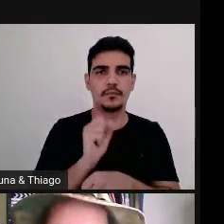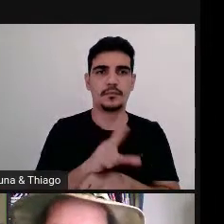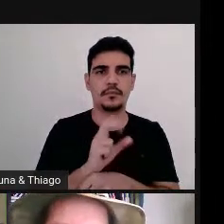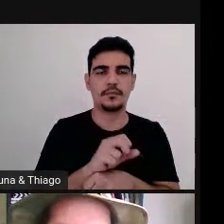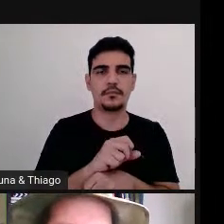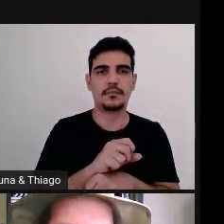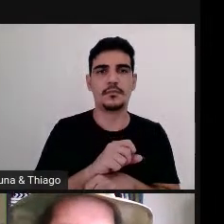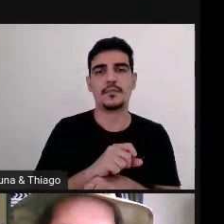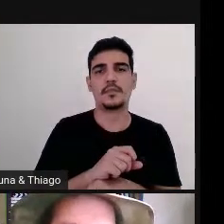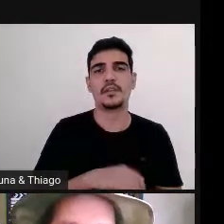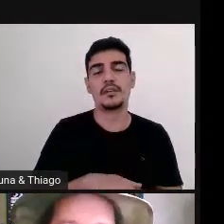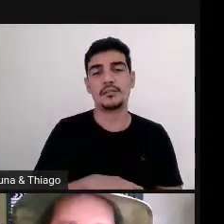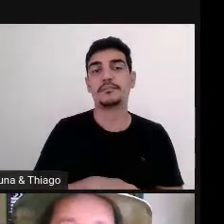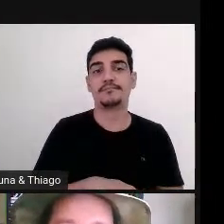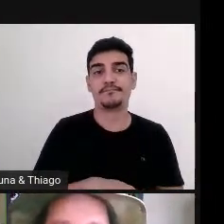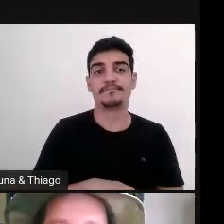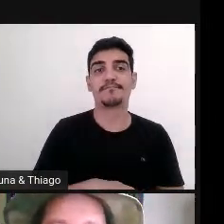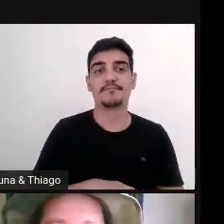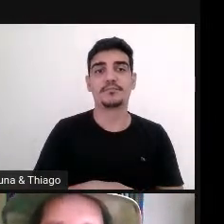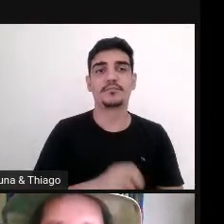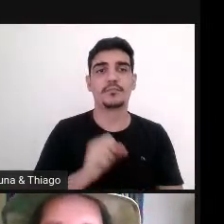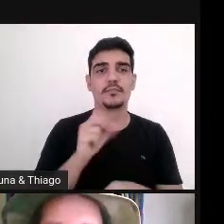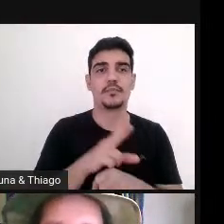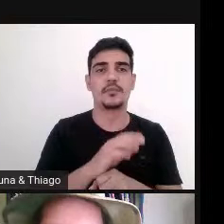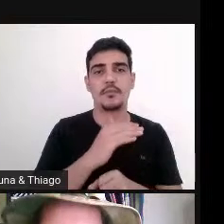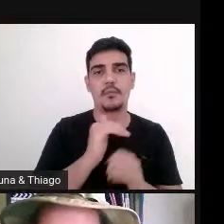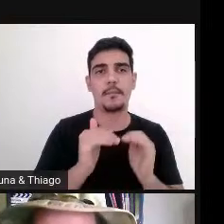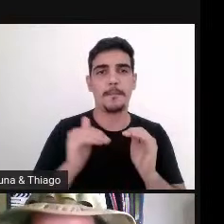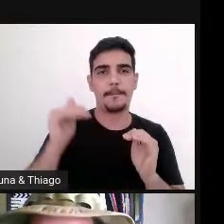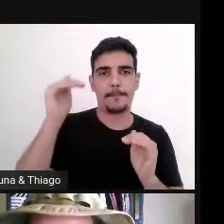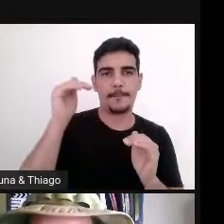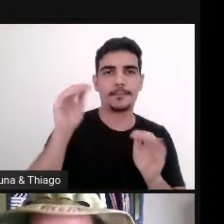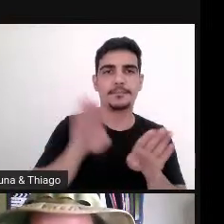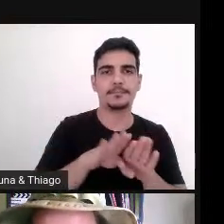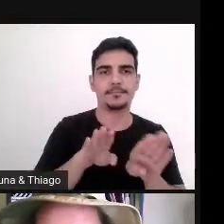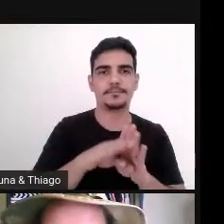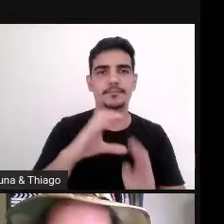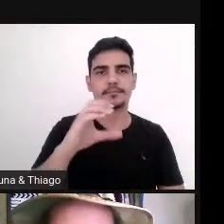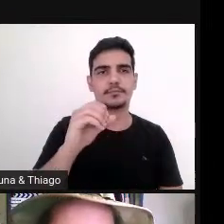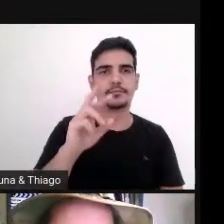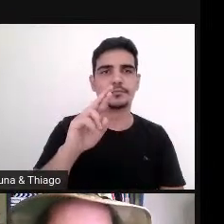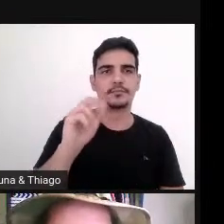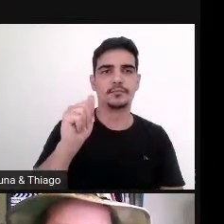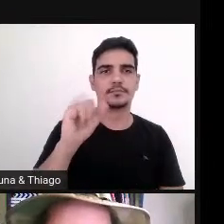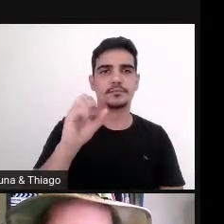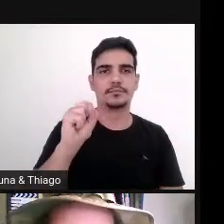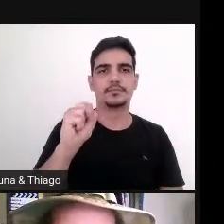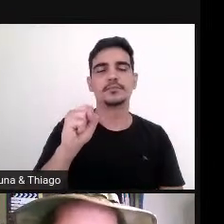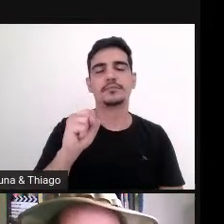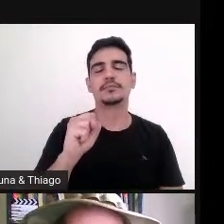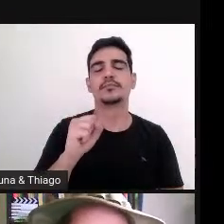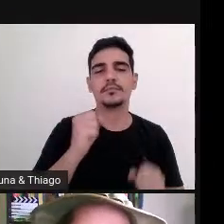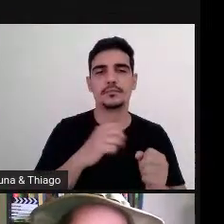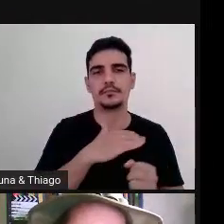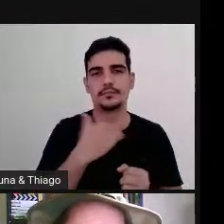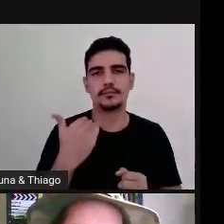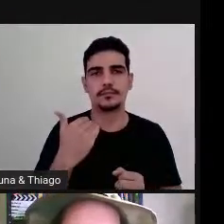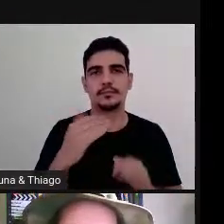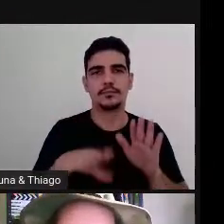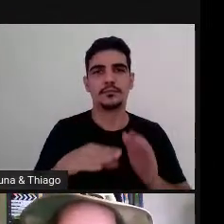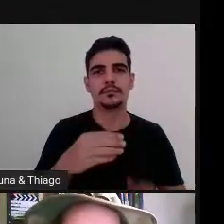já no Brasil. Né? Algumas falsas corais também têm um potencial letal. E aí, ó, em 2015, né,